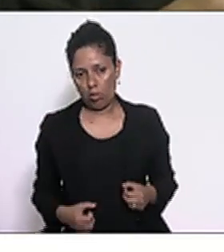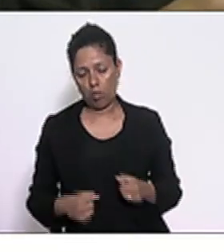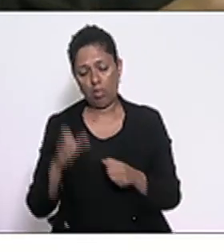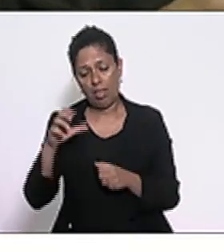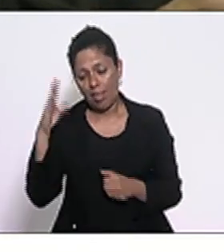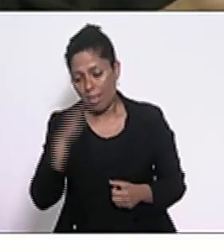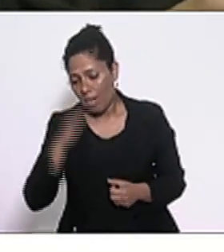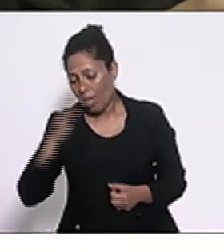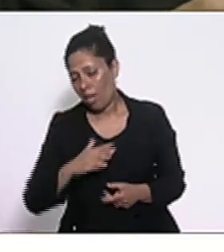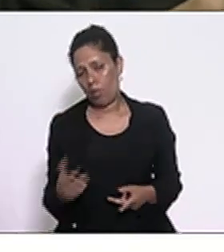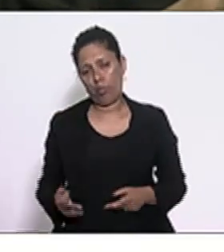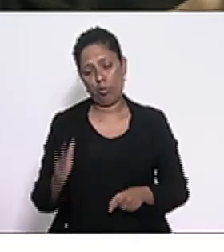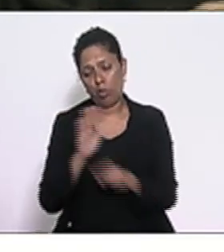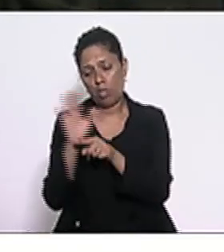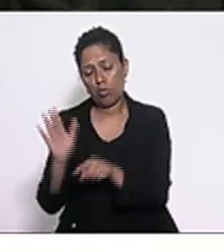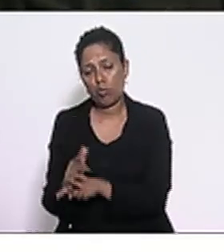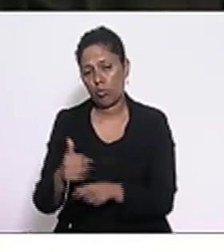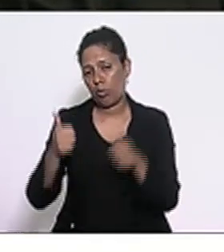demanda desenvolvimento.